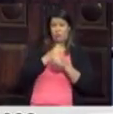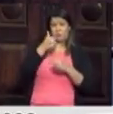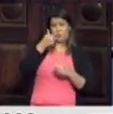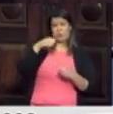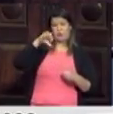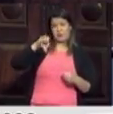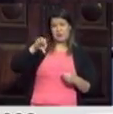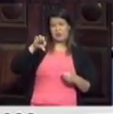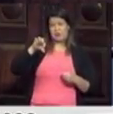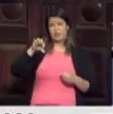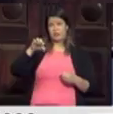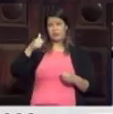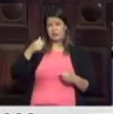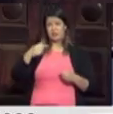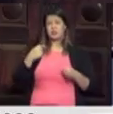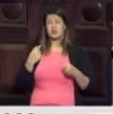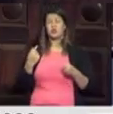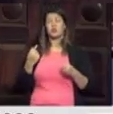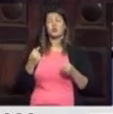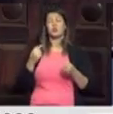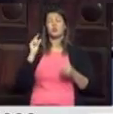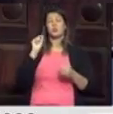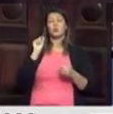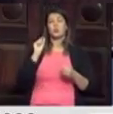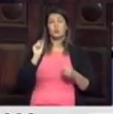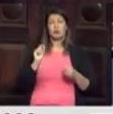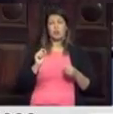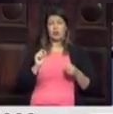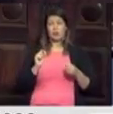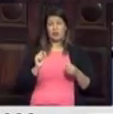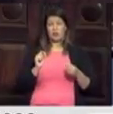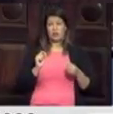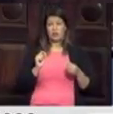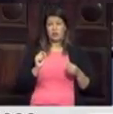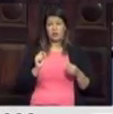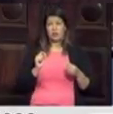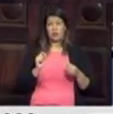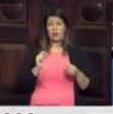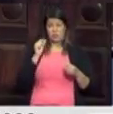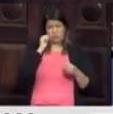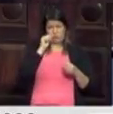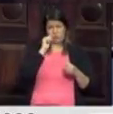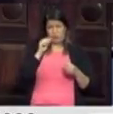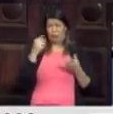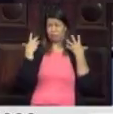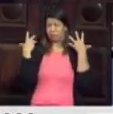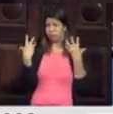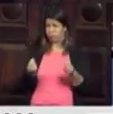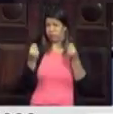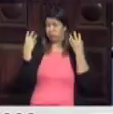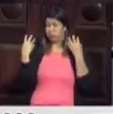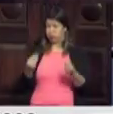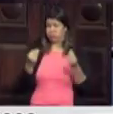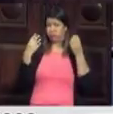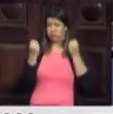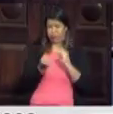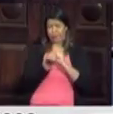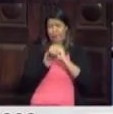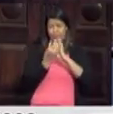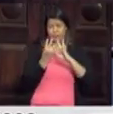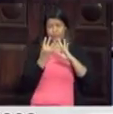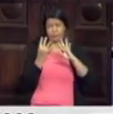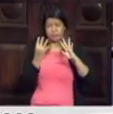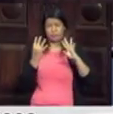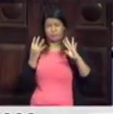quando dezenas de milhares de mulheres marcharam para protestar, doutor